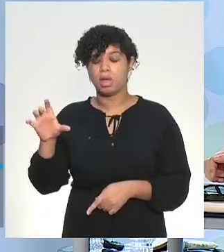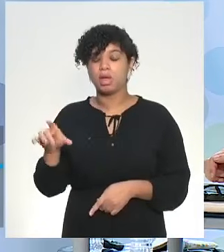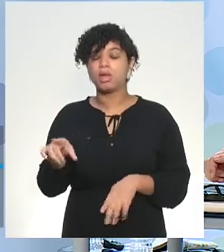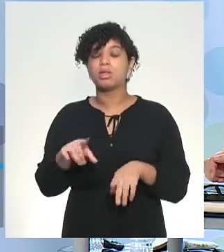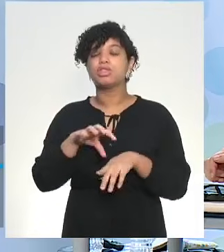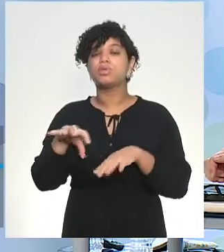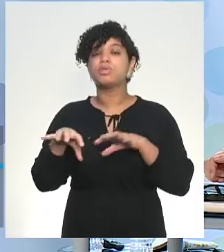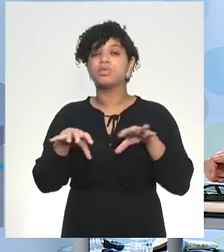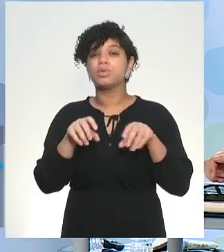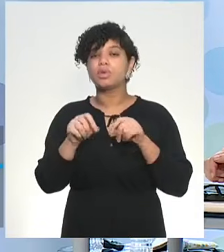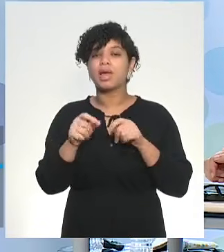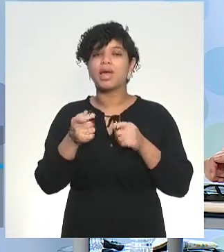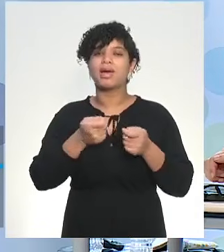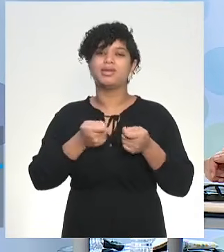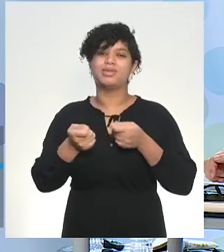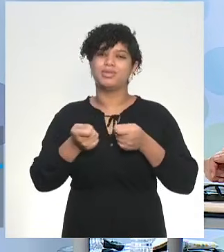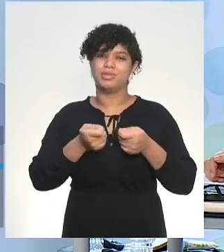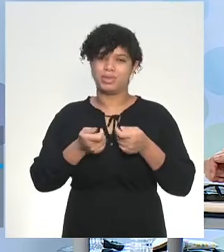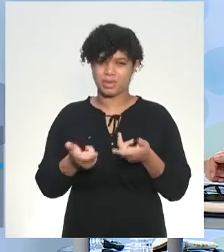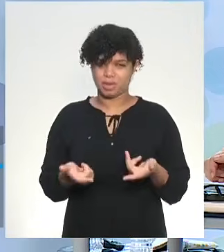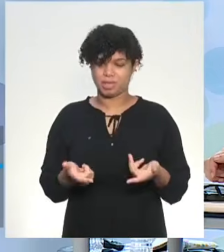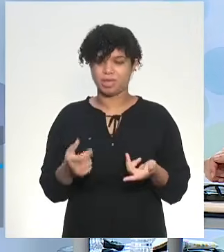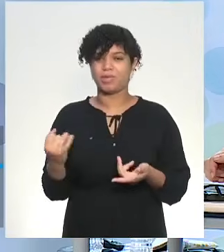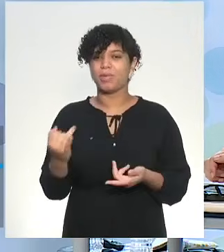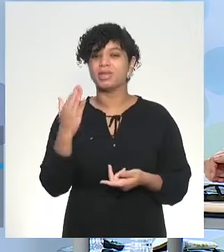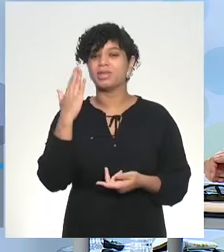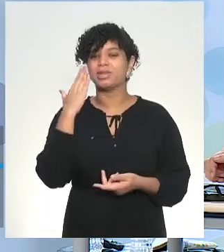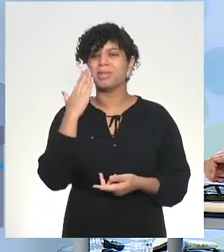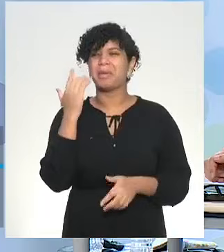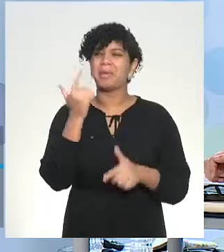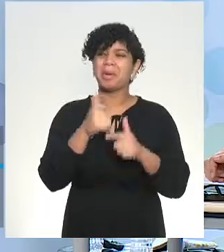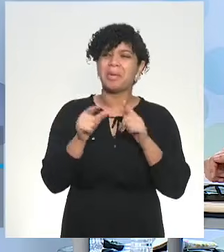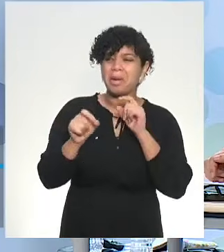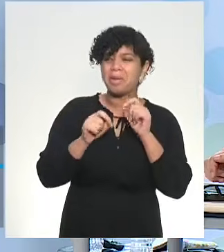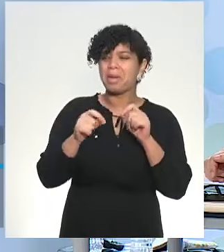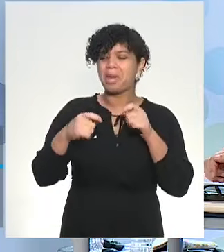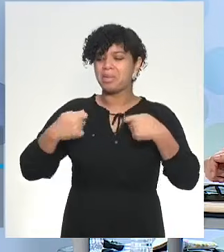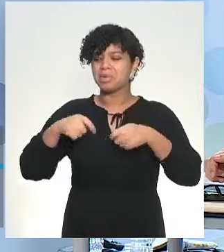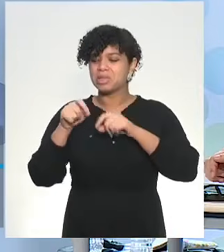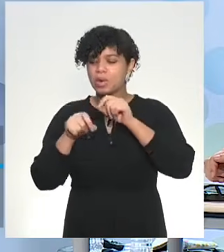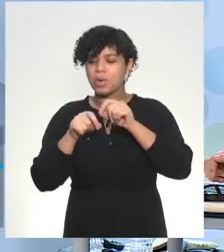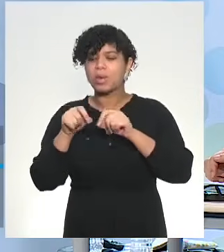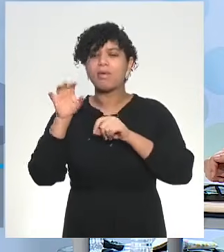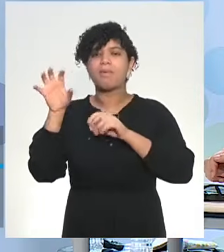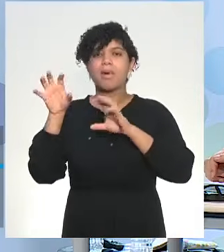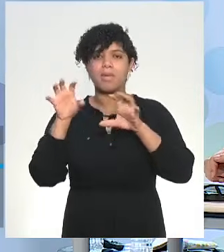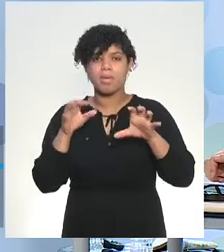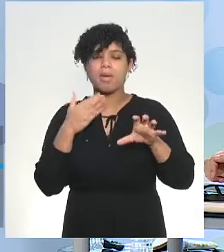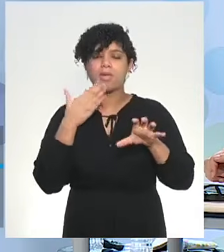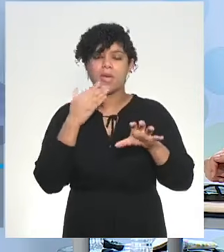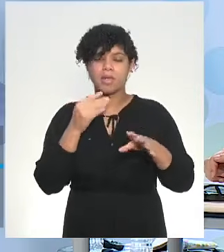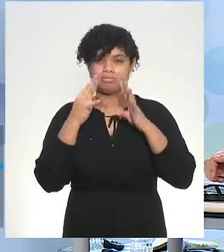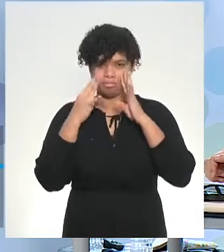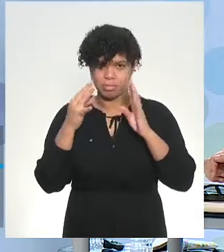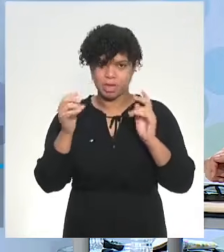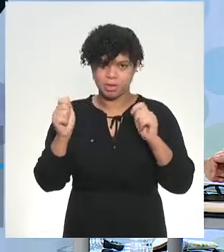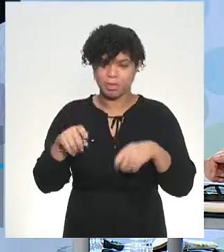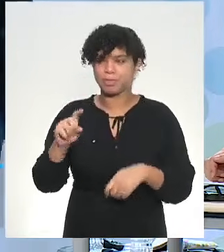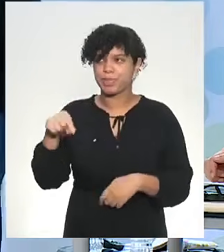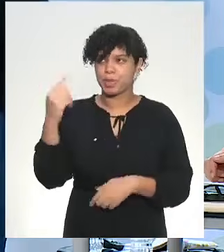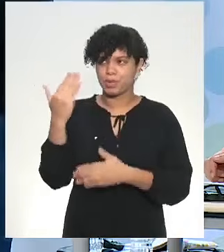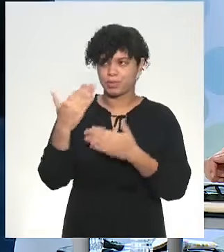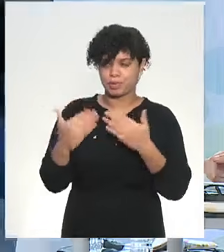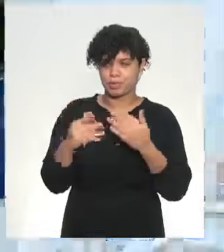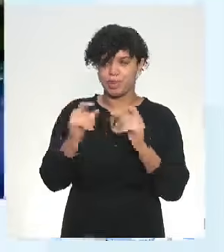administrativa, até para, né, concentrar, né, os problemas ou as necessidades de cada município. Vamos lá para a próxima tela. E